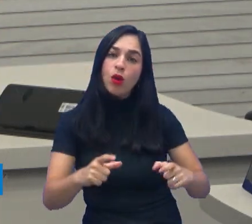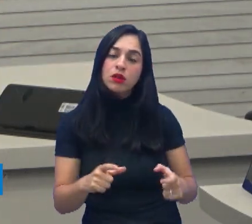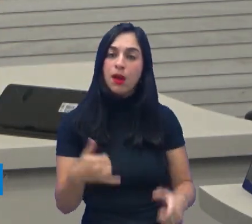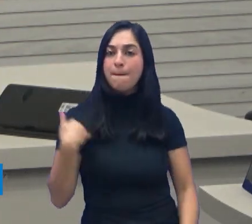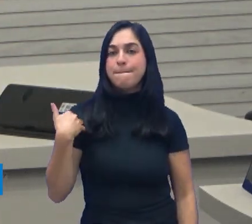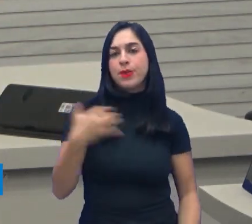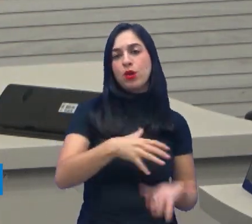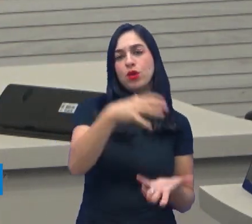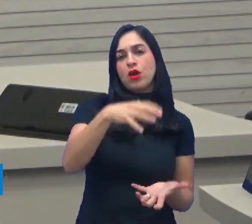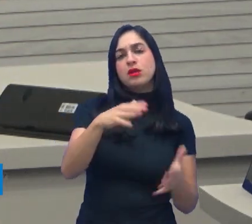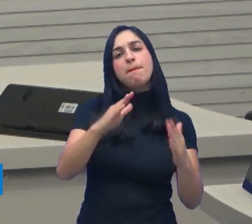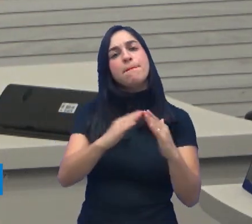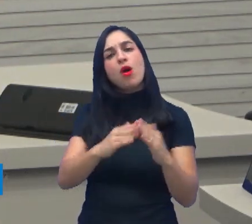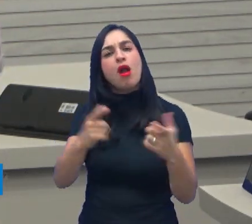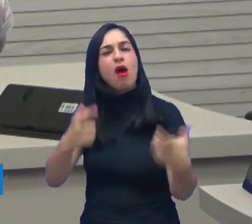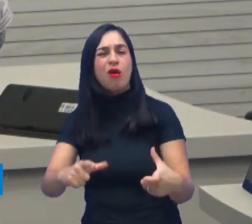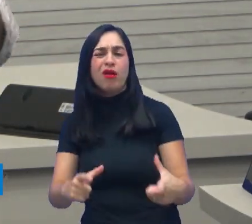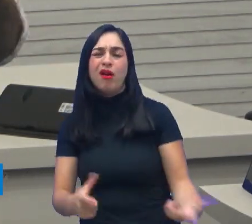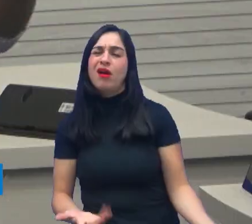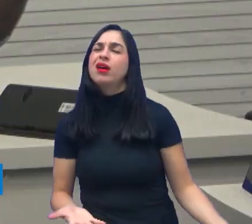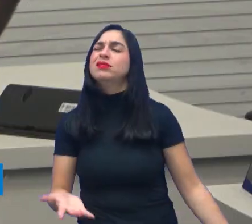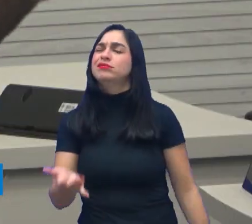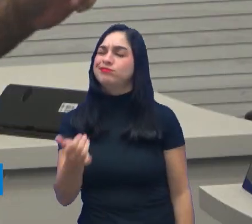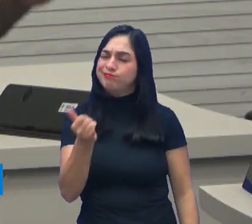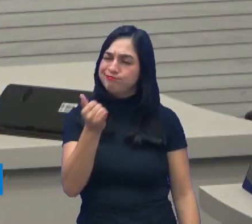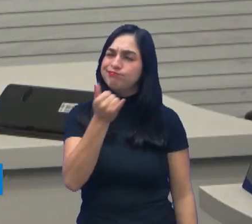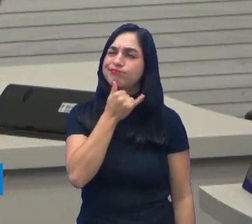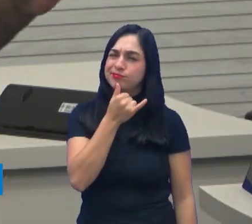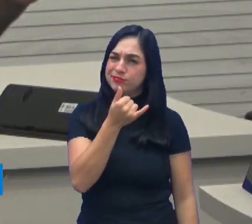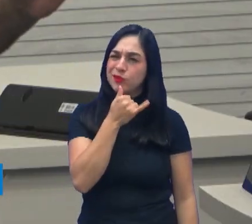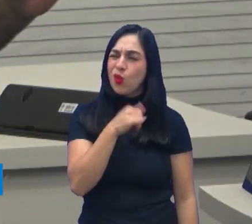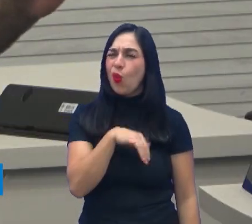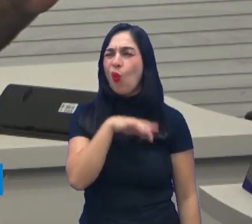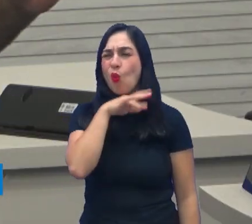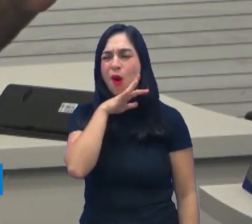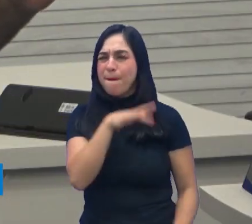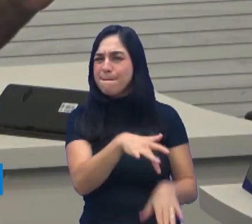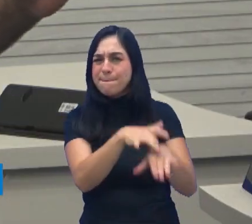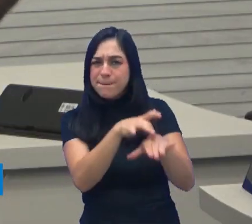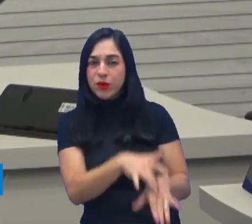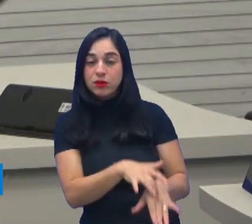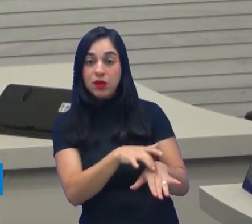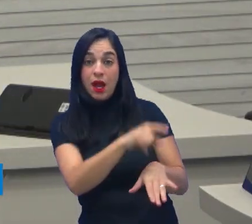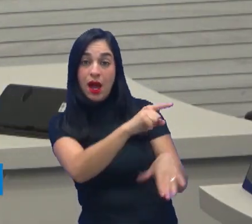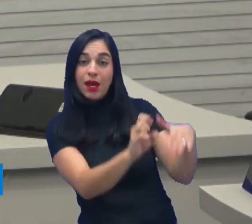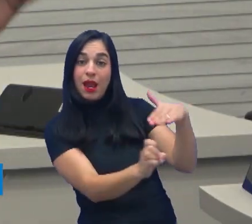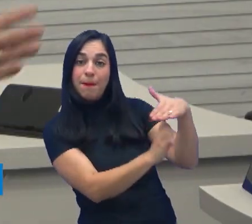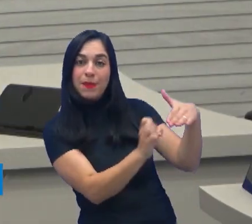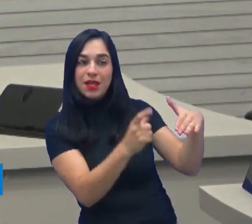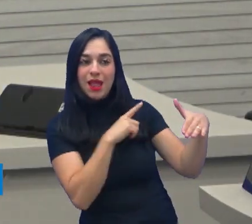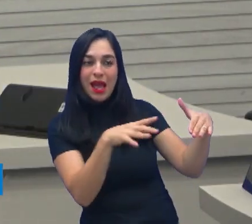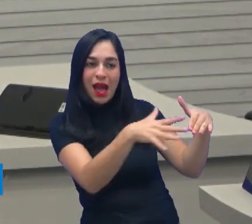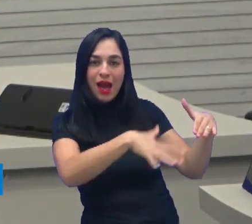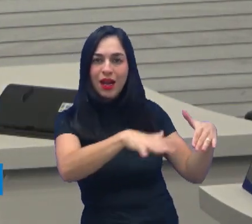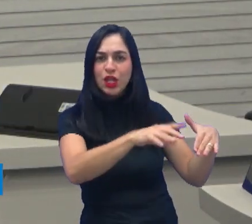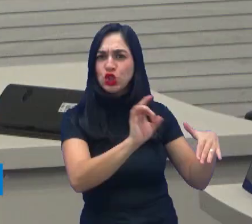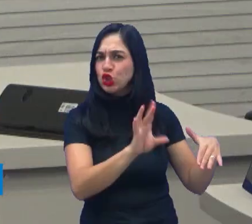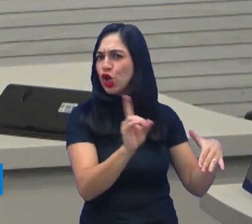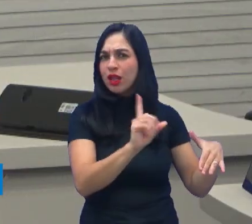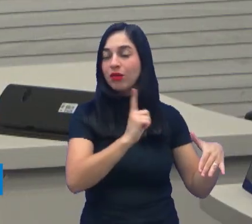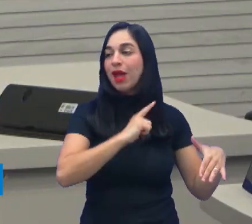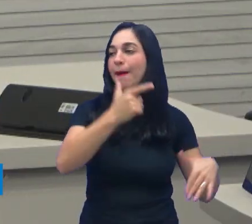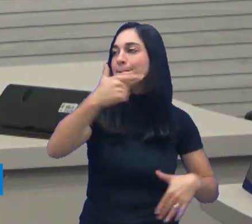Isso realmente é lamentável. E não é só aquela área que essa empresa tem. Ela tem várias áreas. E tem ali a